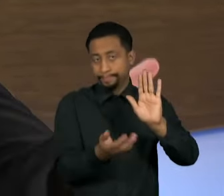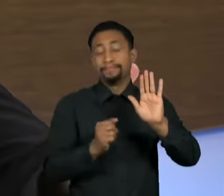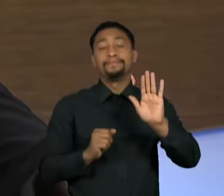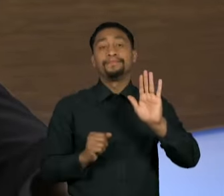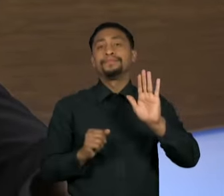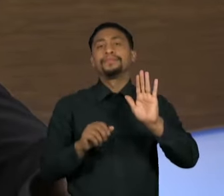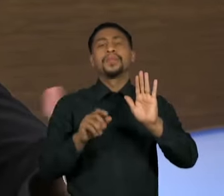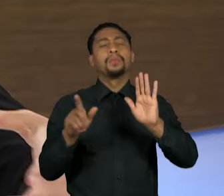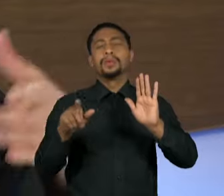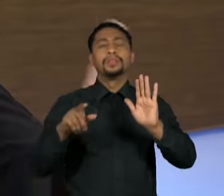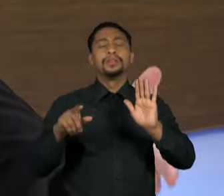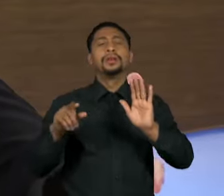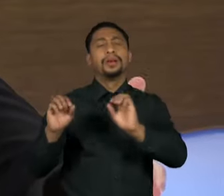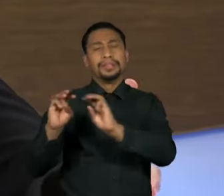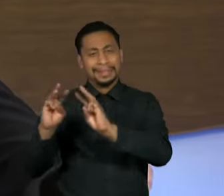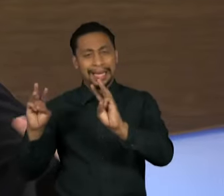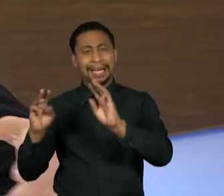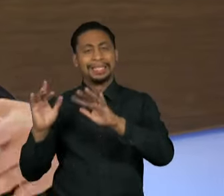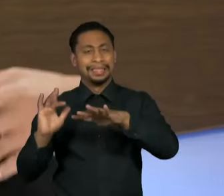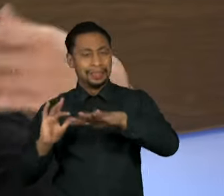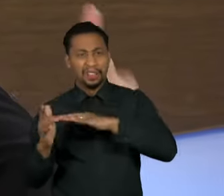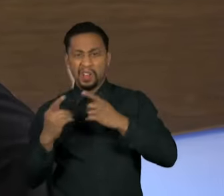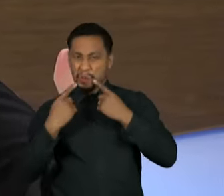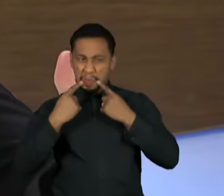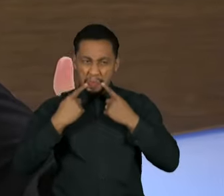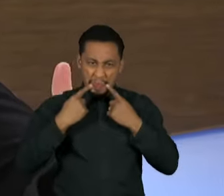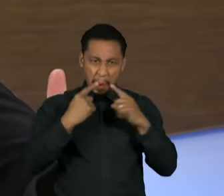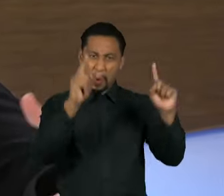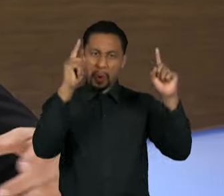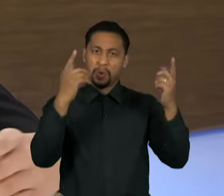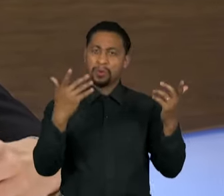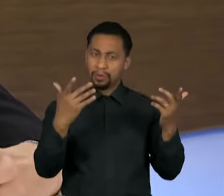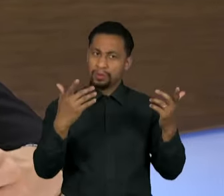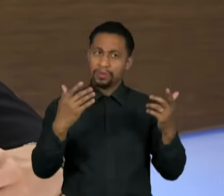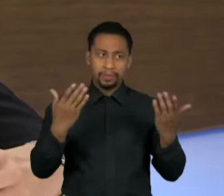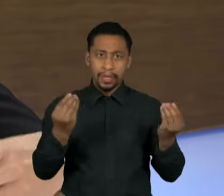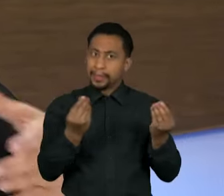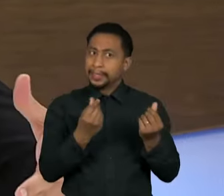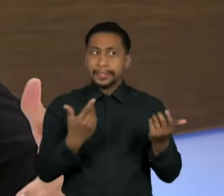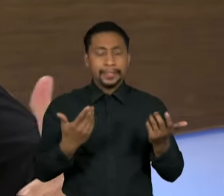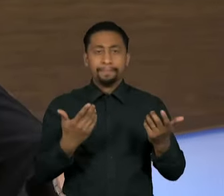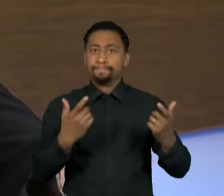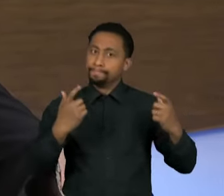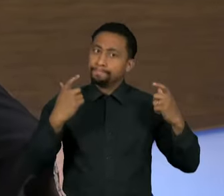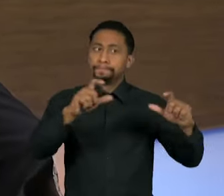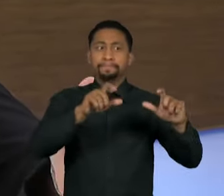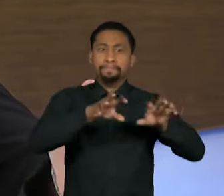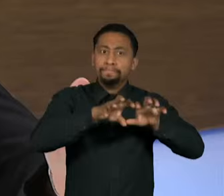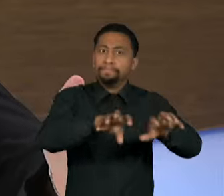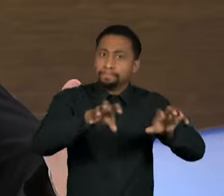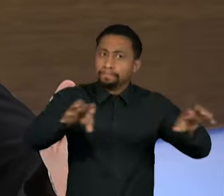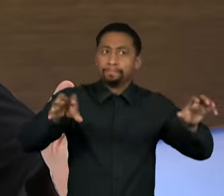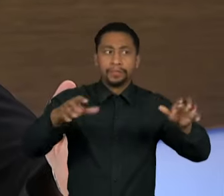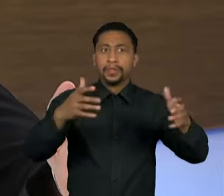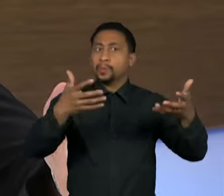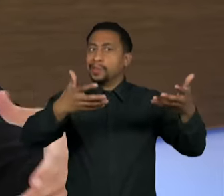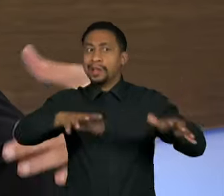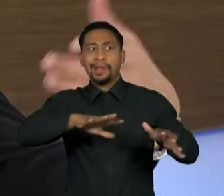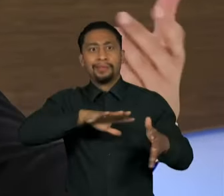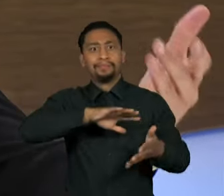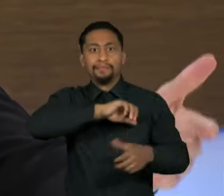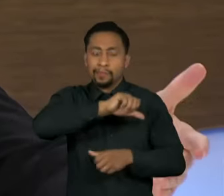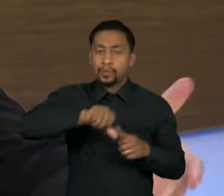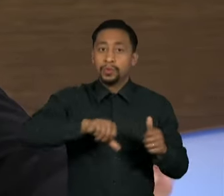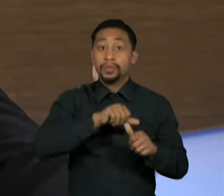E a resposta das plataformas foi brutal, com um lobby extremamente pesado, que inclusive o presidente da Câmara dos Deputados descreveu